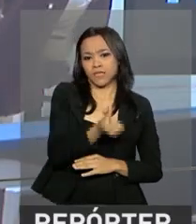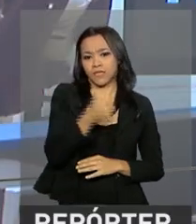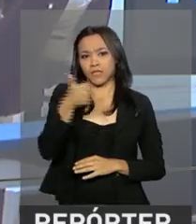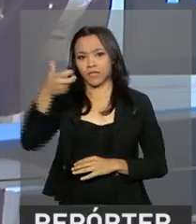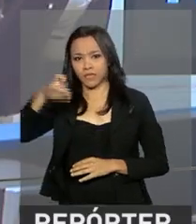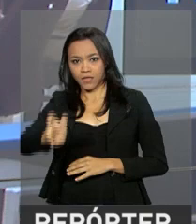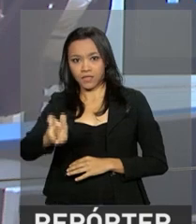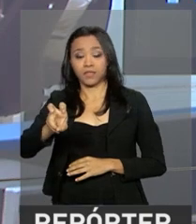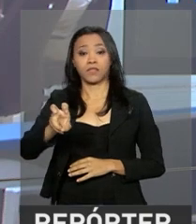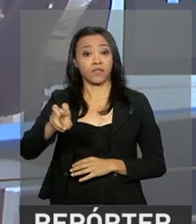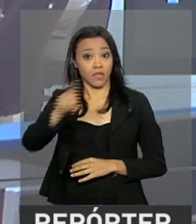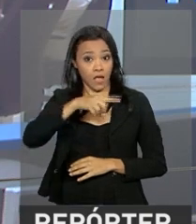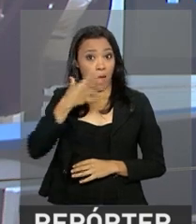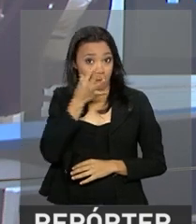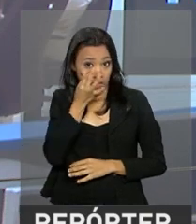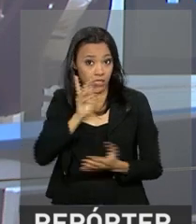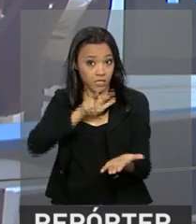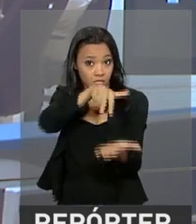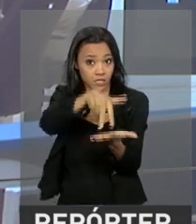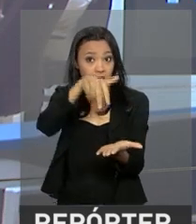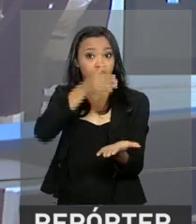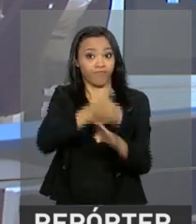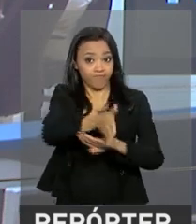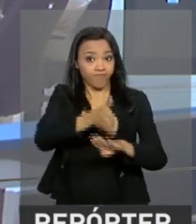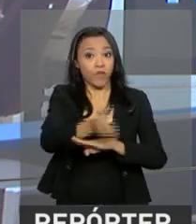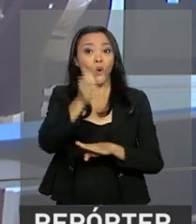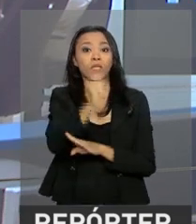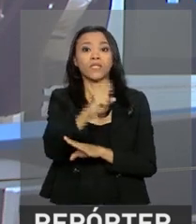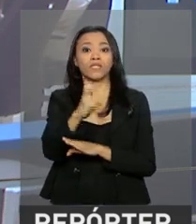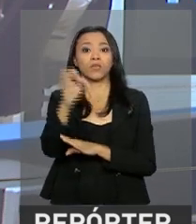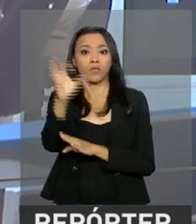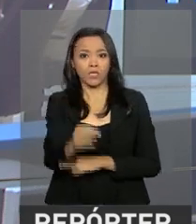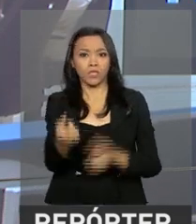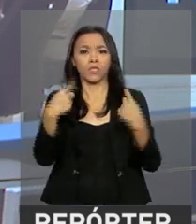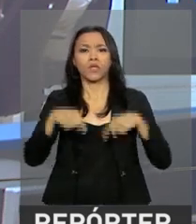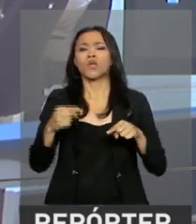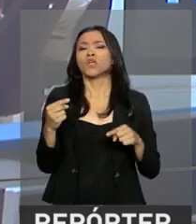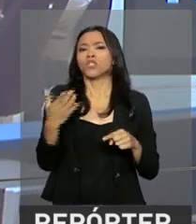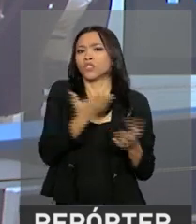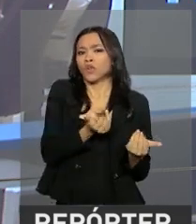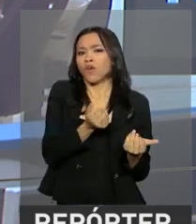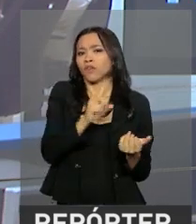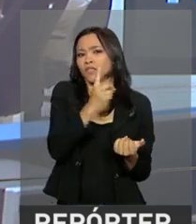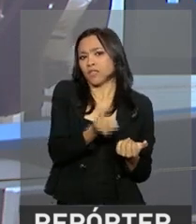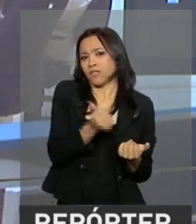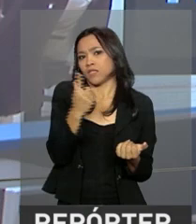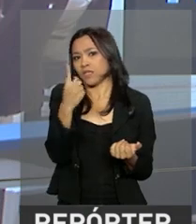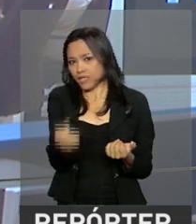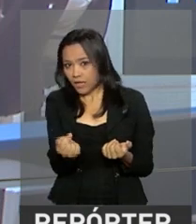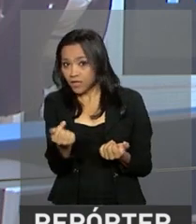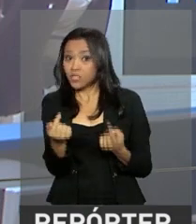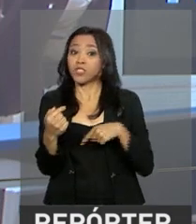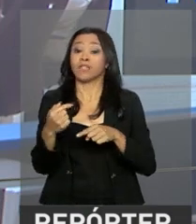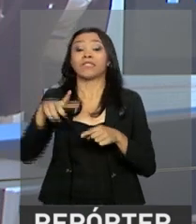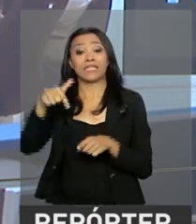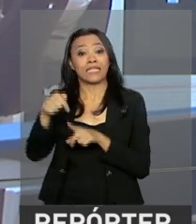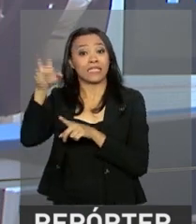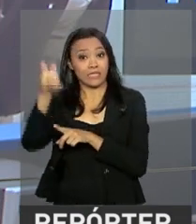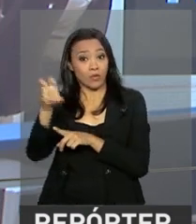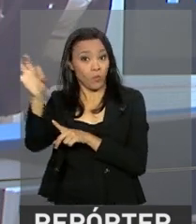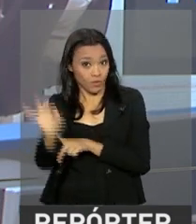anos a presença deve ser de 85% e para jovens de 16 e 17 anos deve ser de